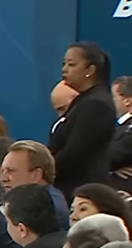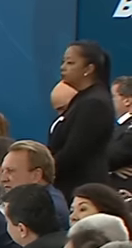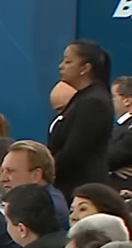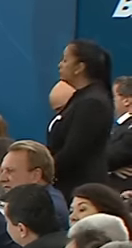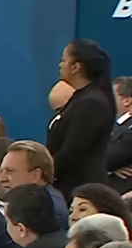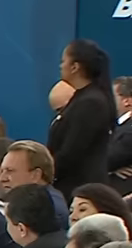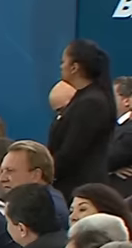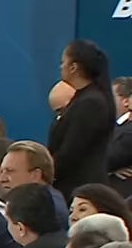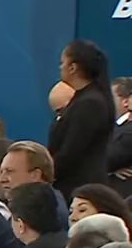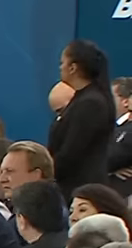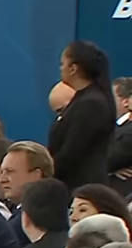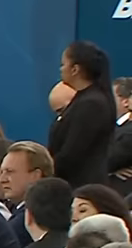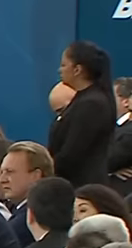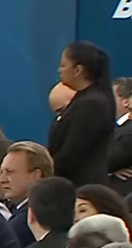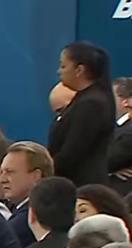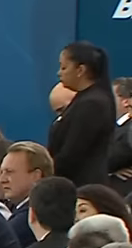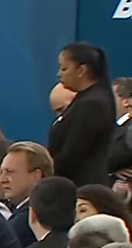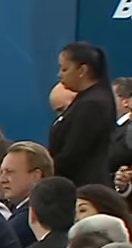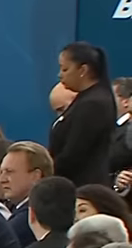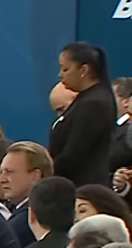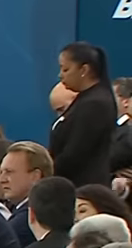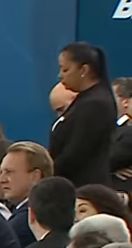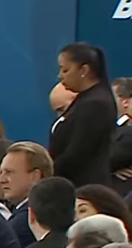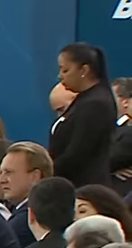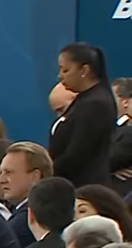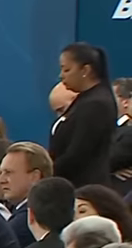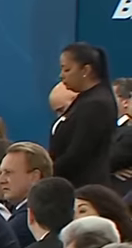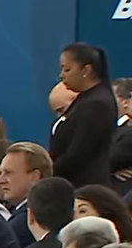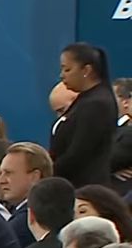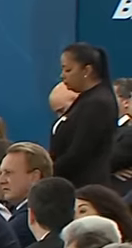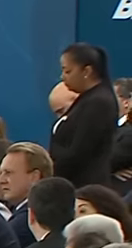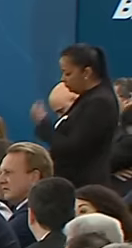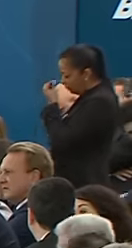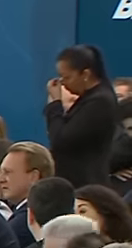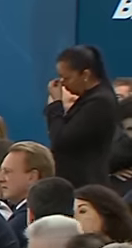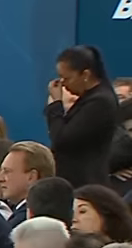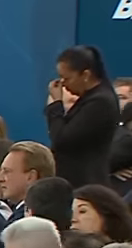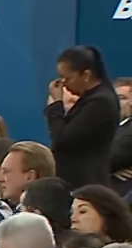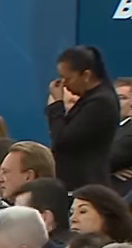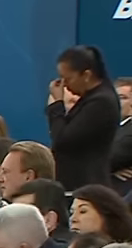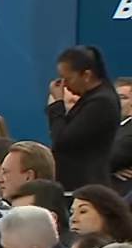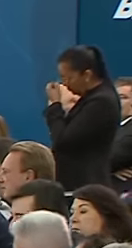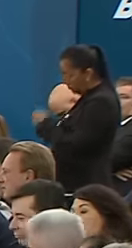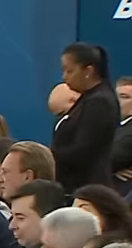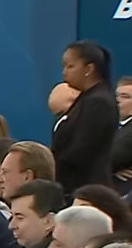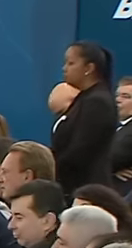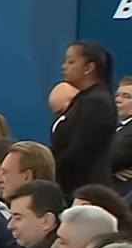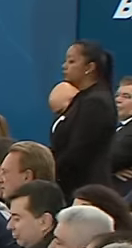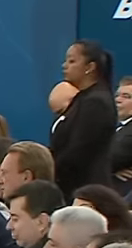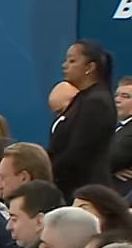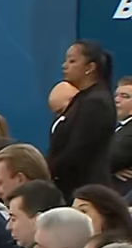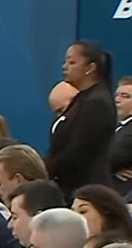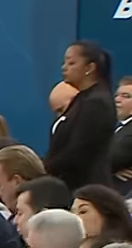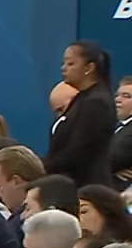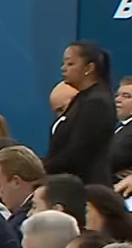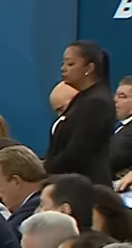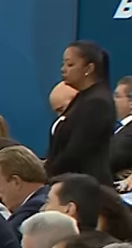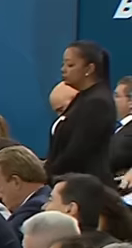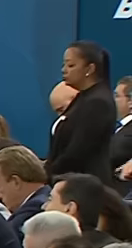e passo de imediato para que nós alcancemos o relógio Passo de imediato a palavra